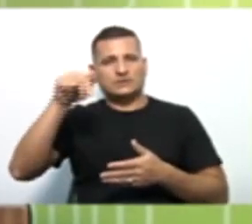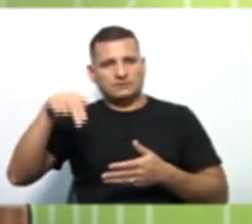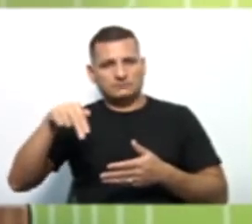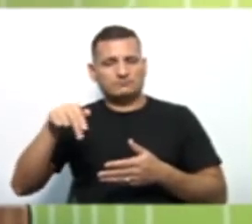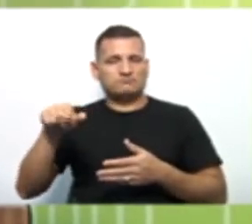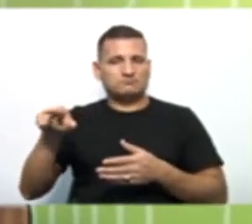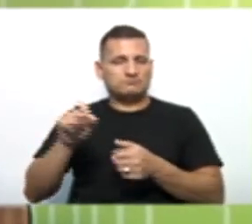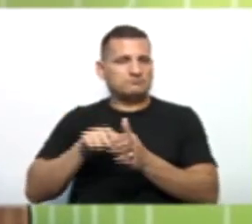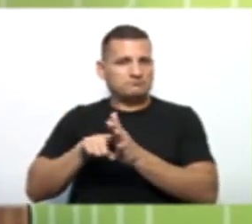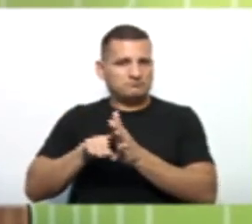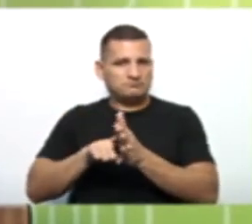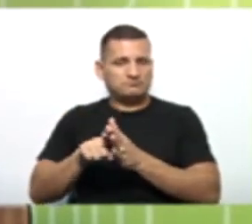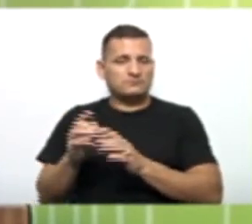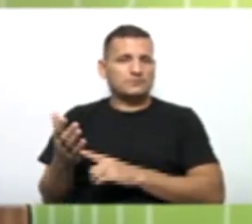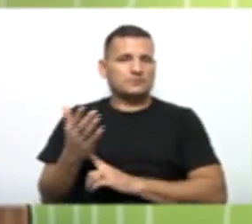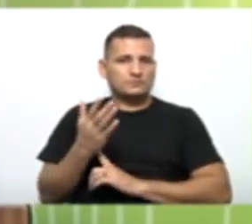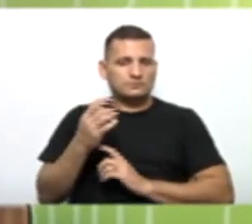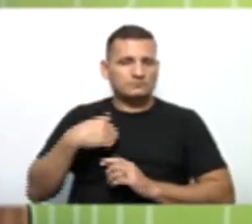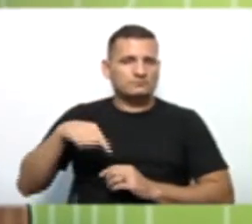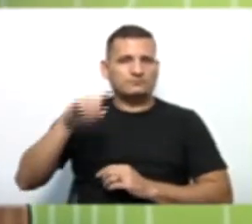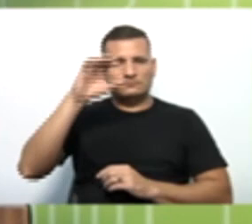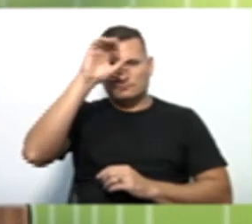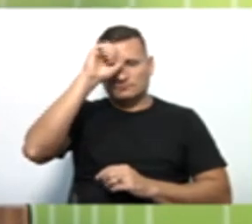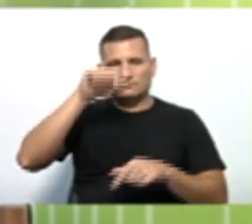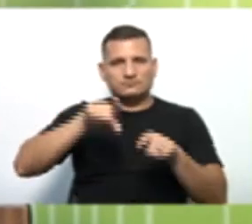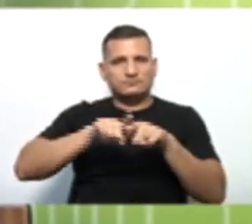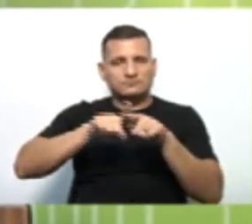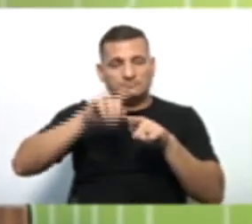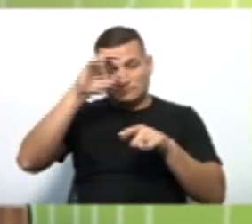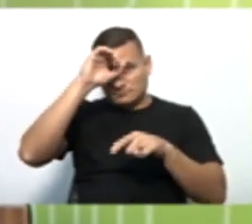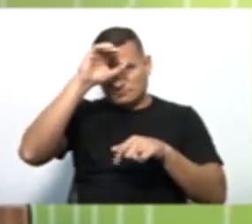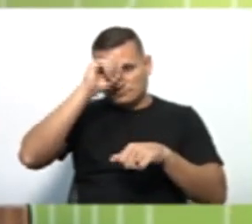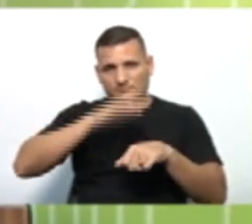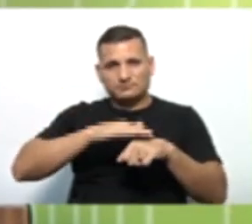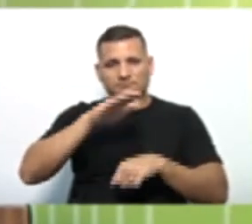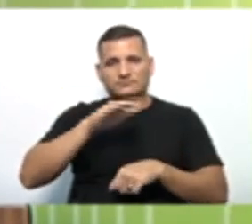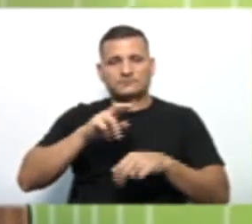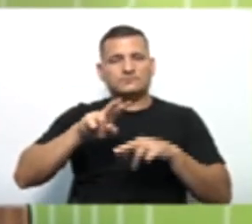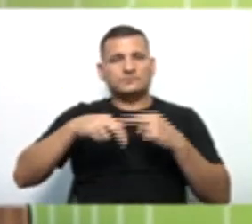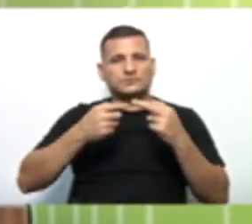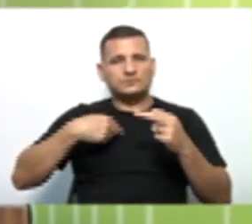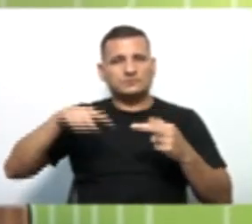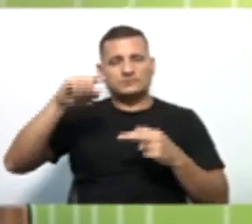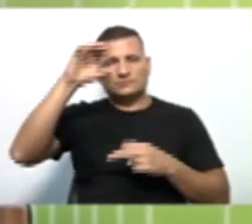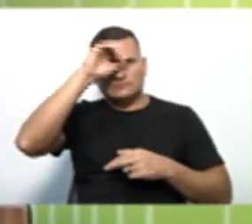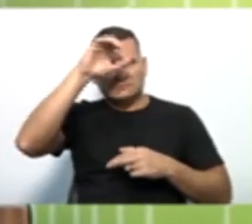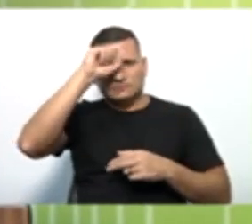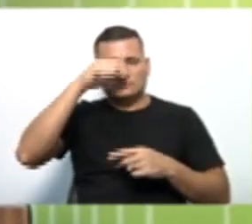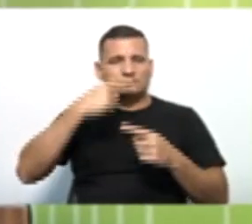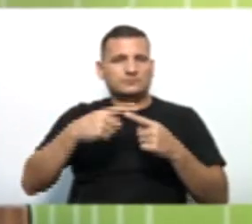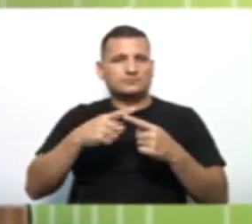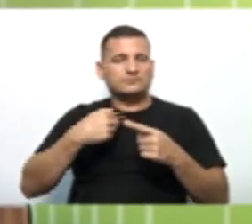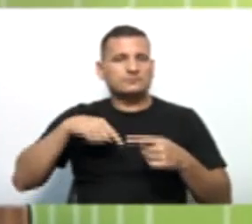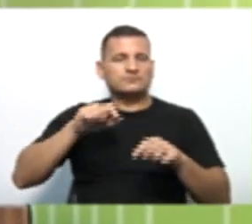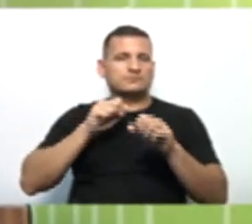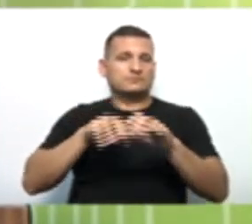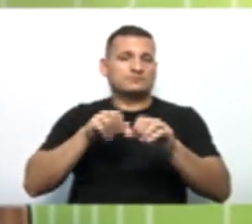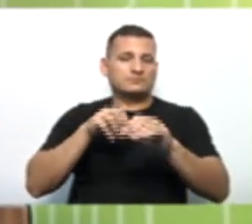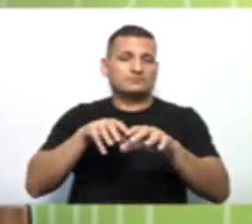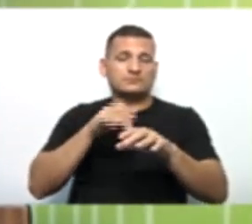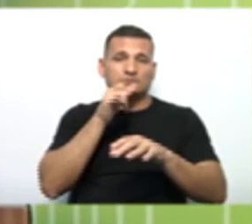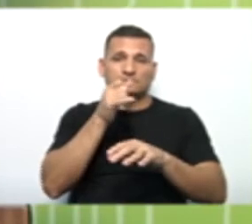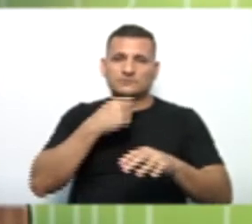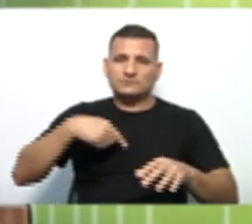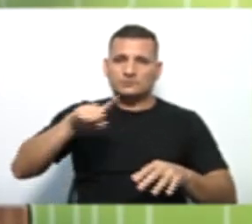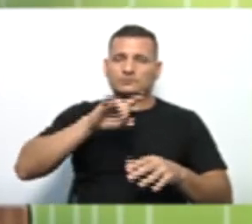que nos ajuda também nós professores aprendermos cada vez mais é por isso que nós aprendemos tanto porque nós ensinamos se nós